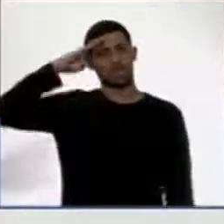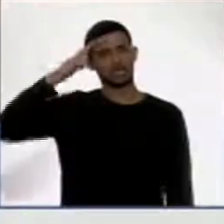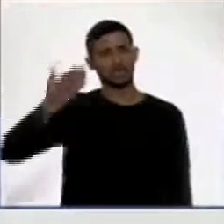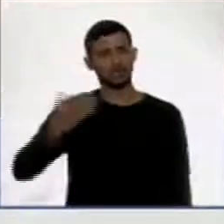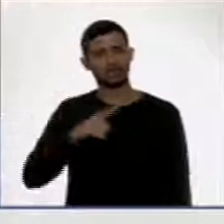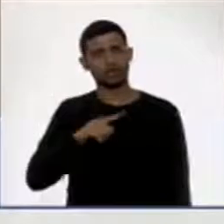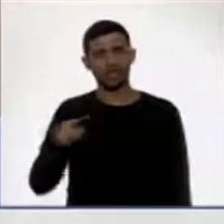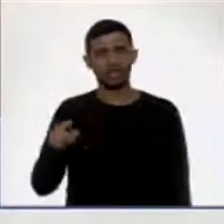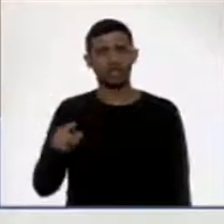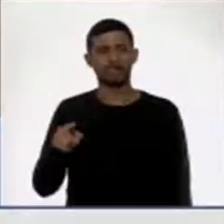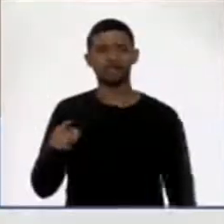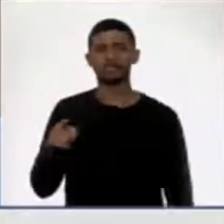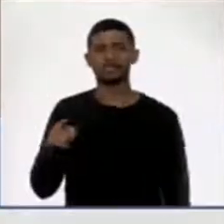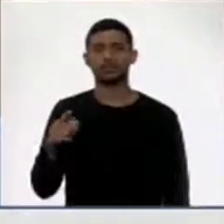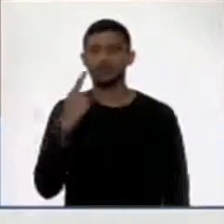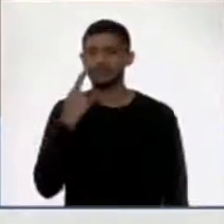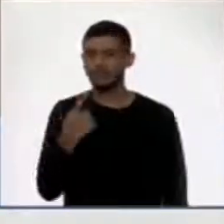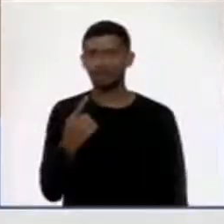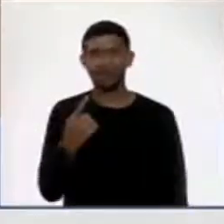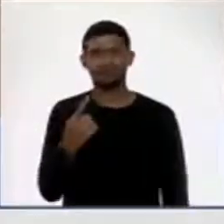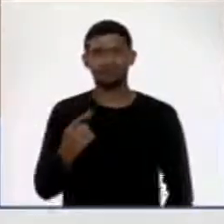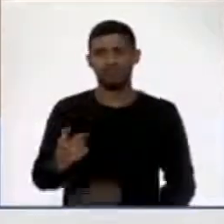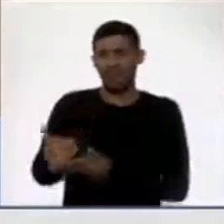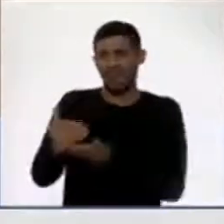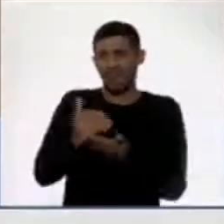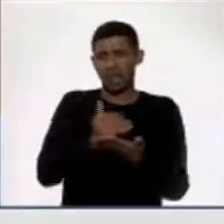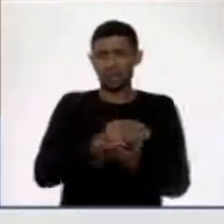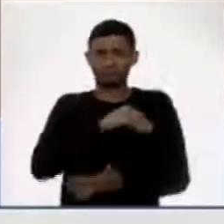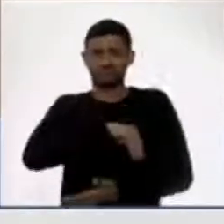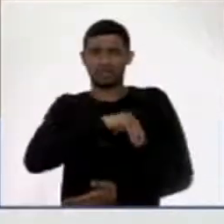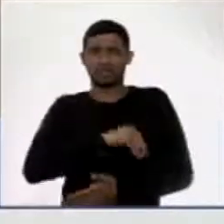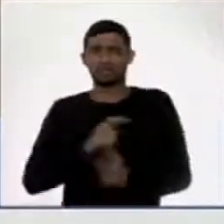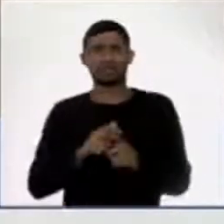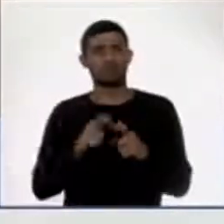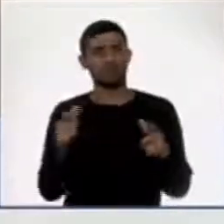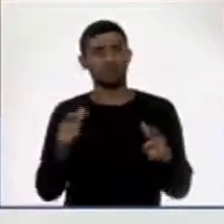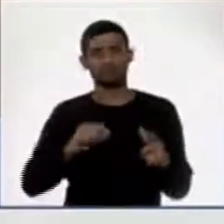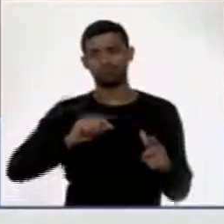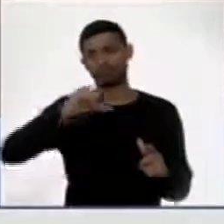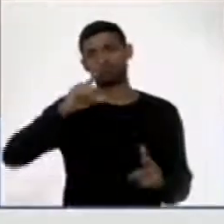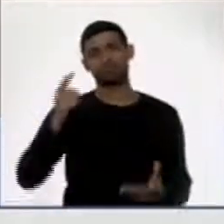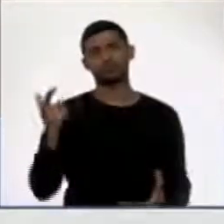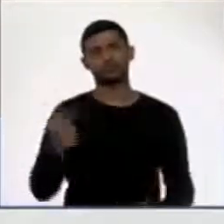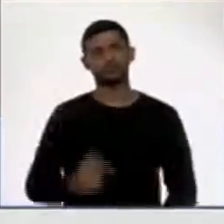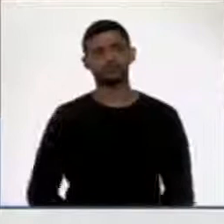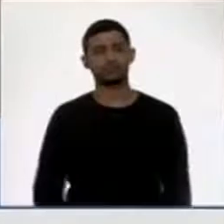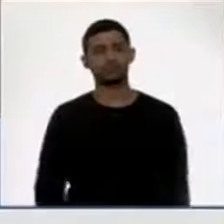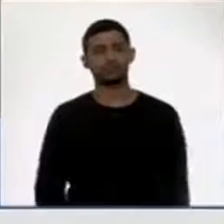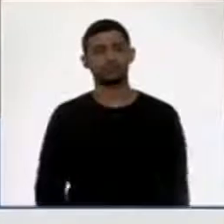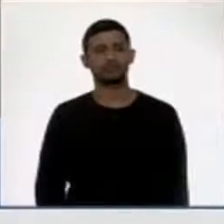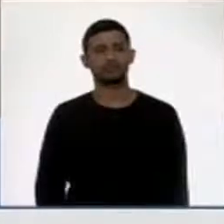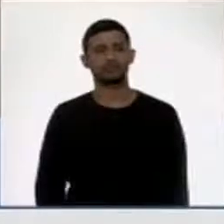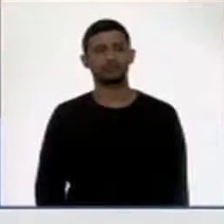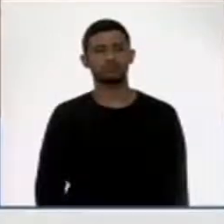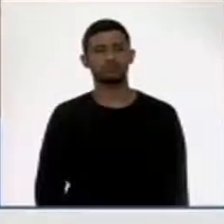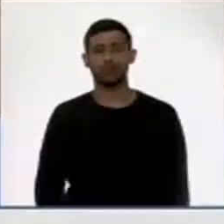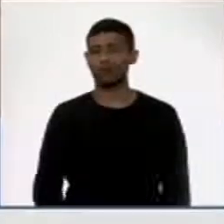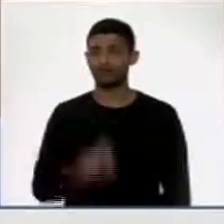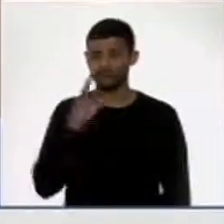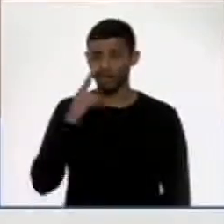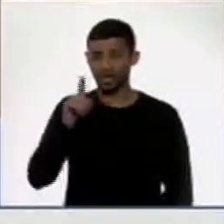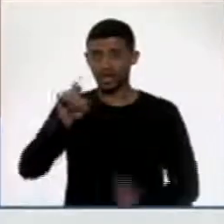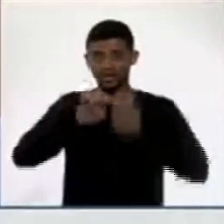proporcionalmente têm o maior rombo previdenciário, foram agraciados com uma reestruturação da